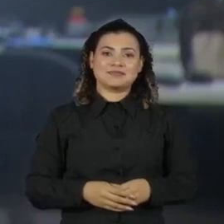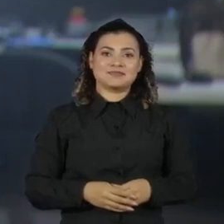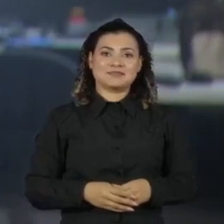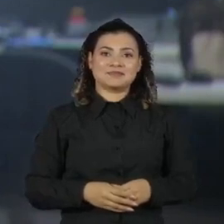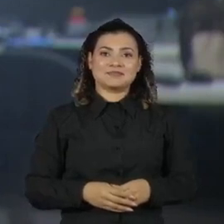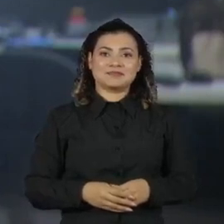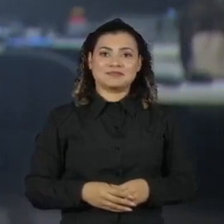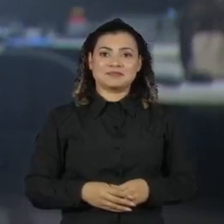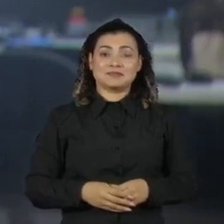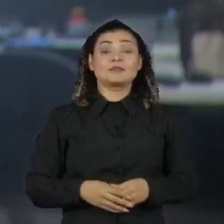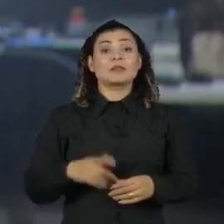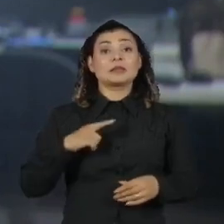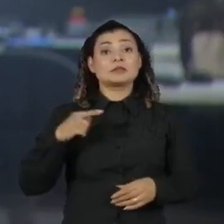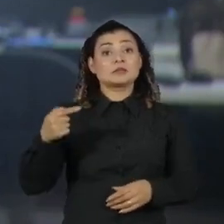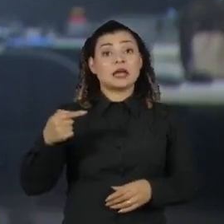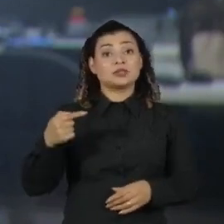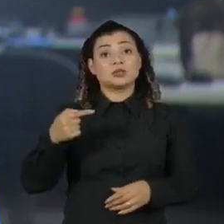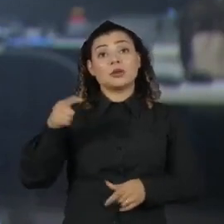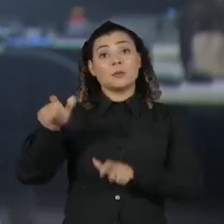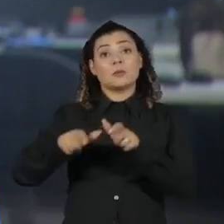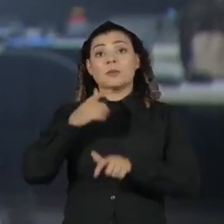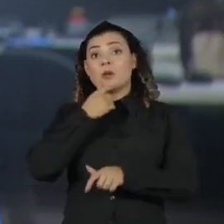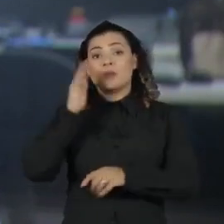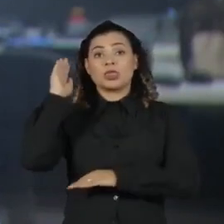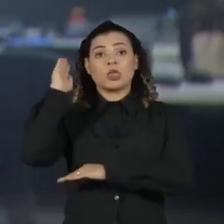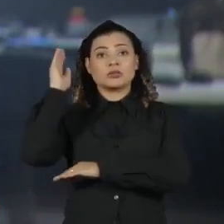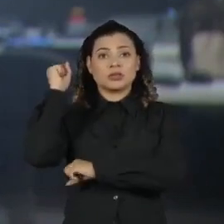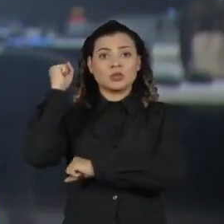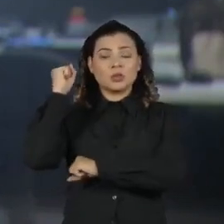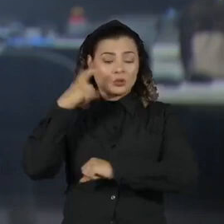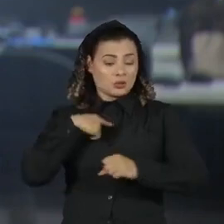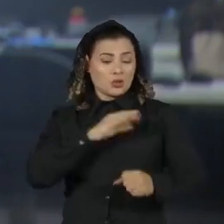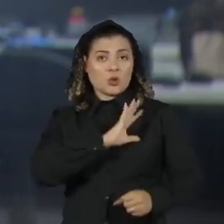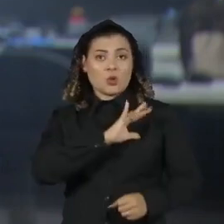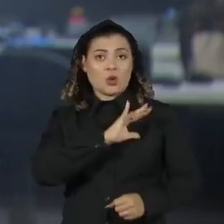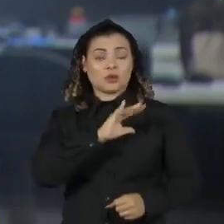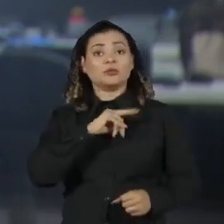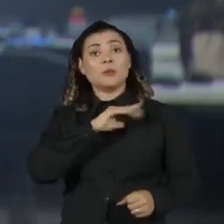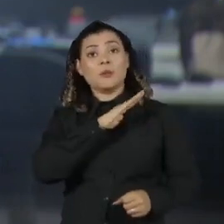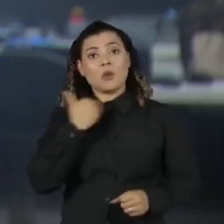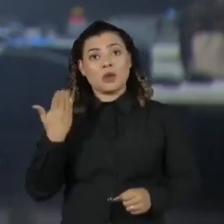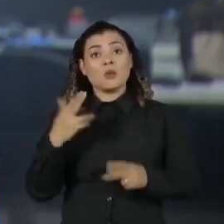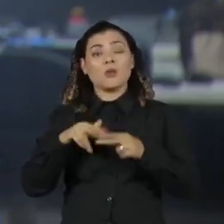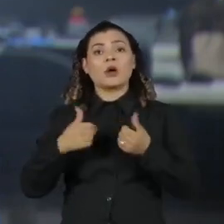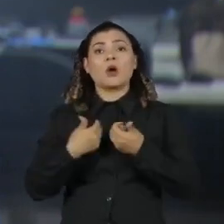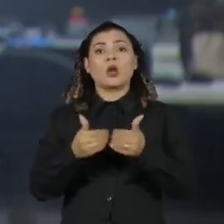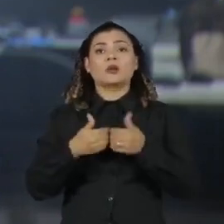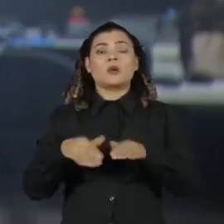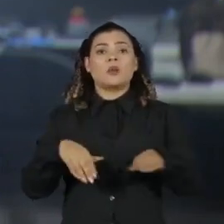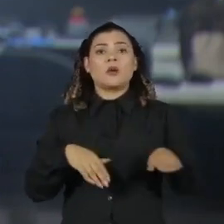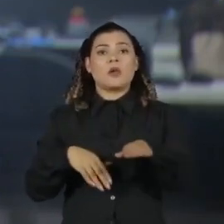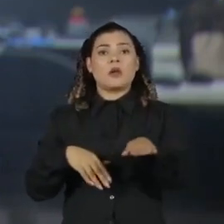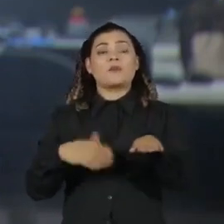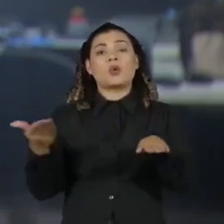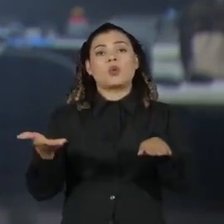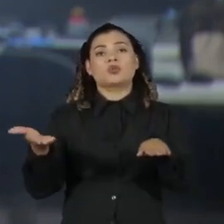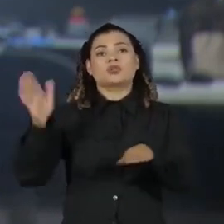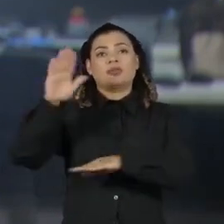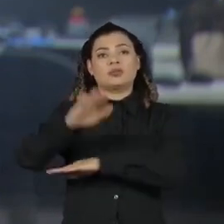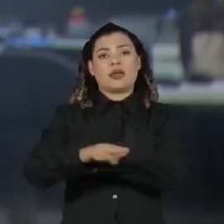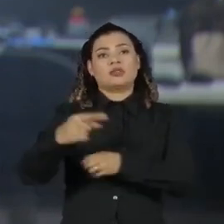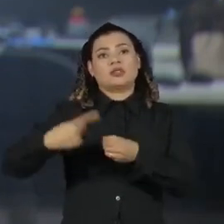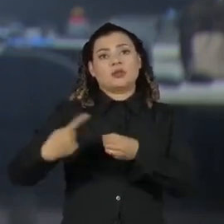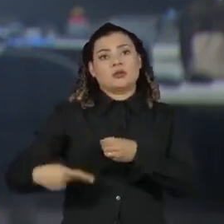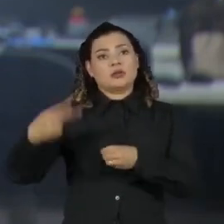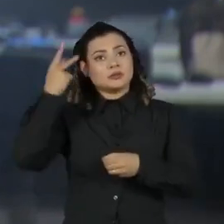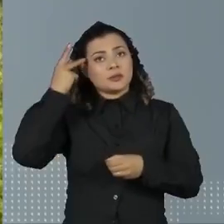os sete torcedores do Corinthians que morreram em um acidente de ônibus ao voltar de Minas Gerais serão velados nesta tarde no